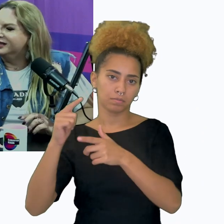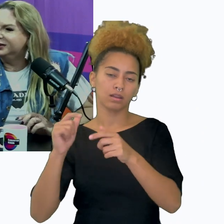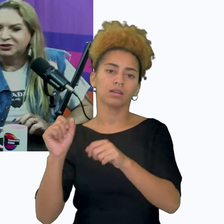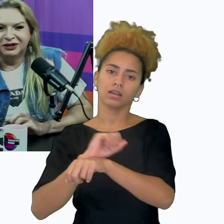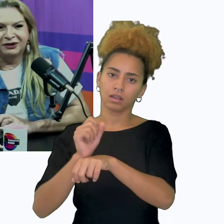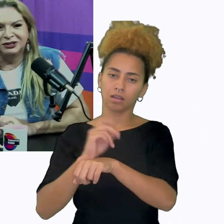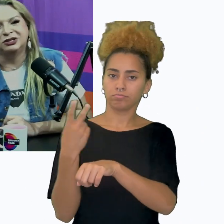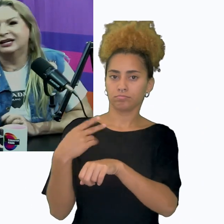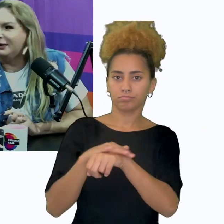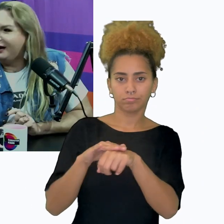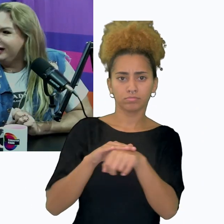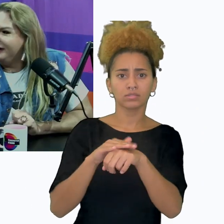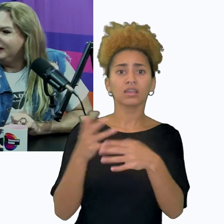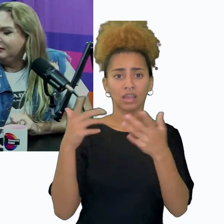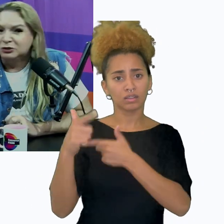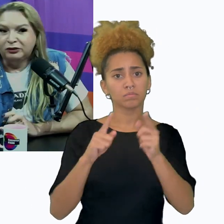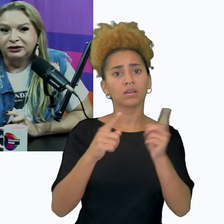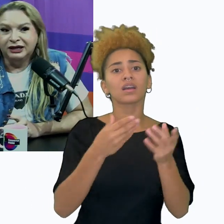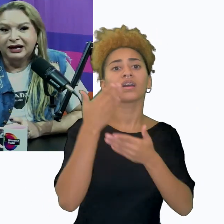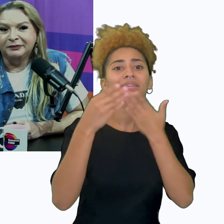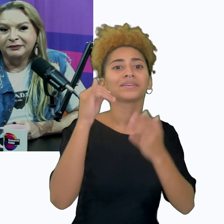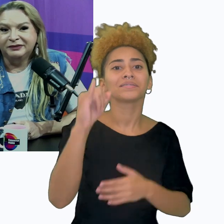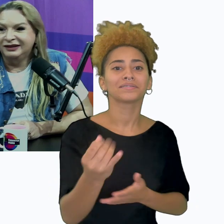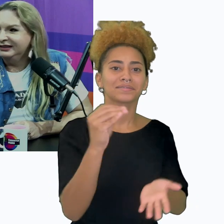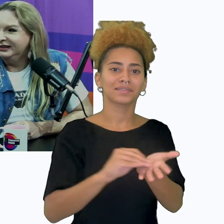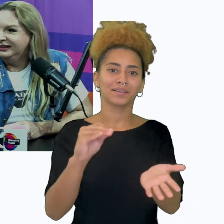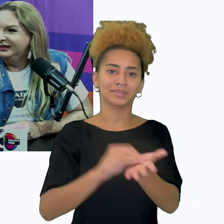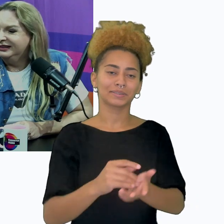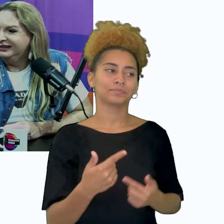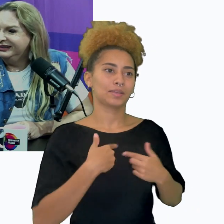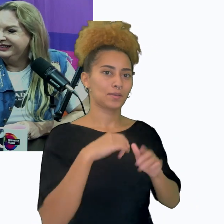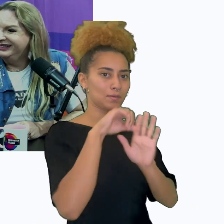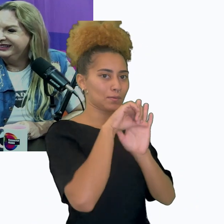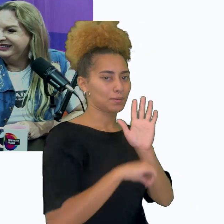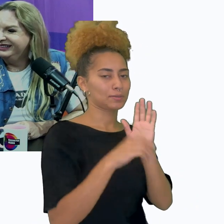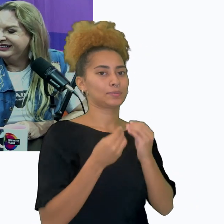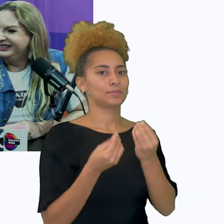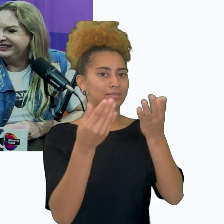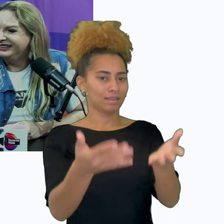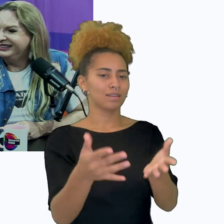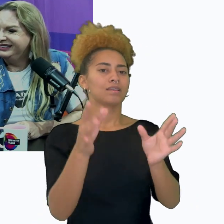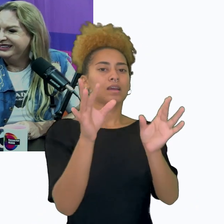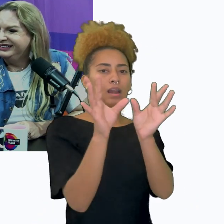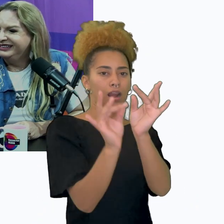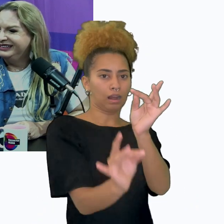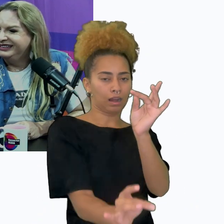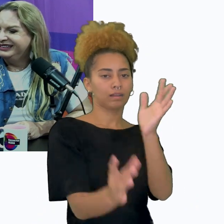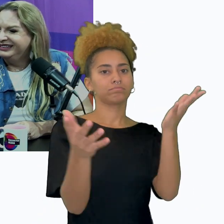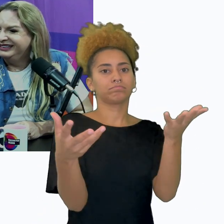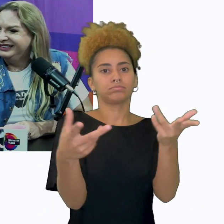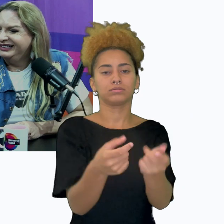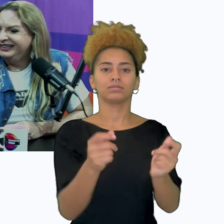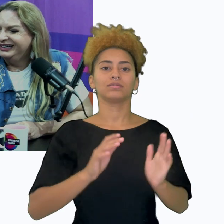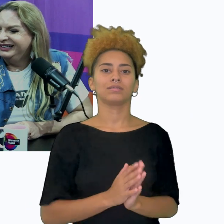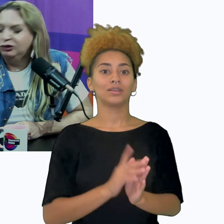estava conversando hoje no carro, isso, a gente quer trabalhar. Mas o povo não quer dar, né? Pois olha, é porque eu levei meu currículo, né? Meu currículo é